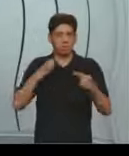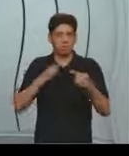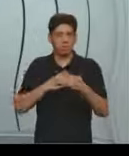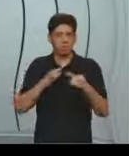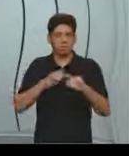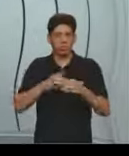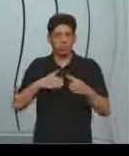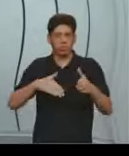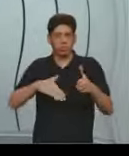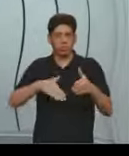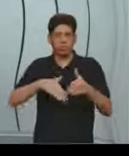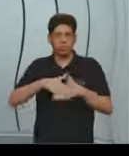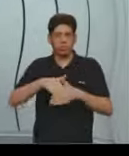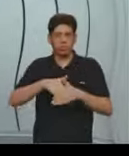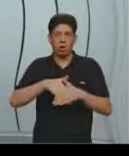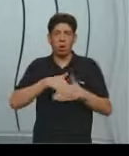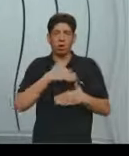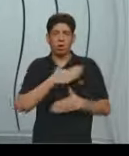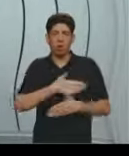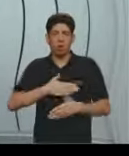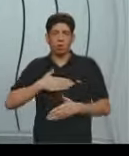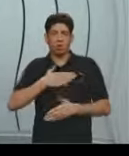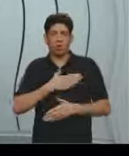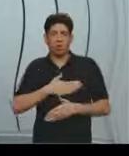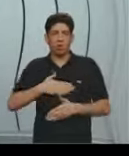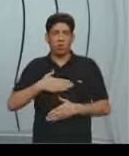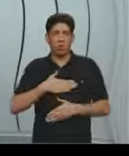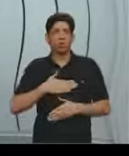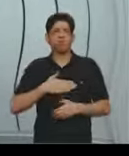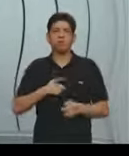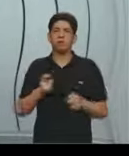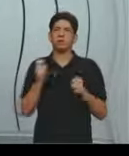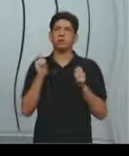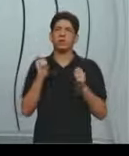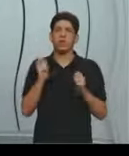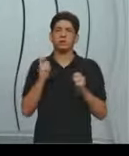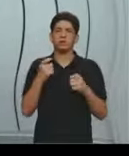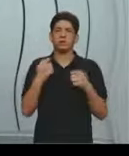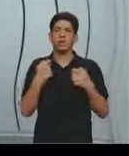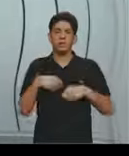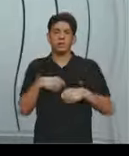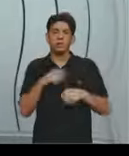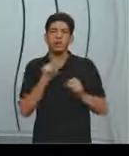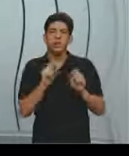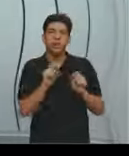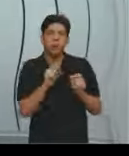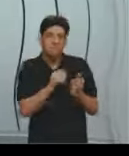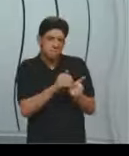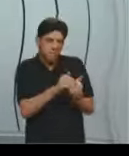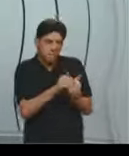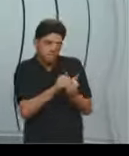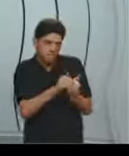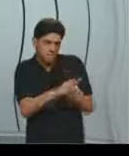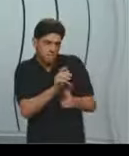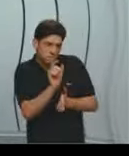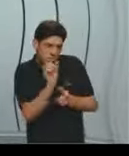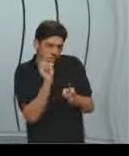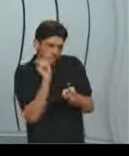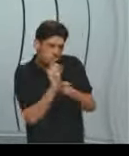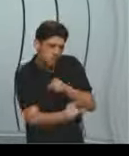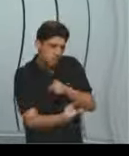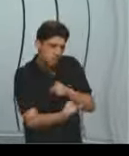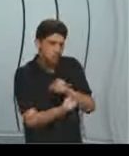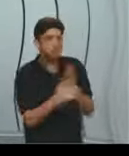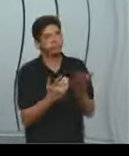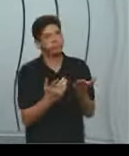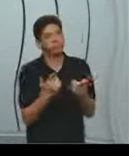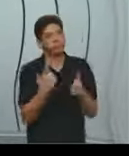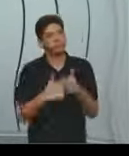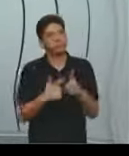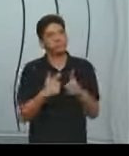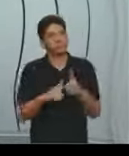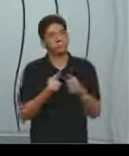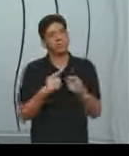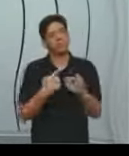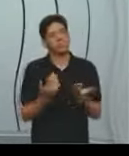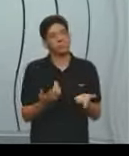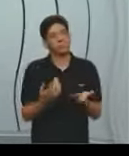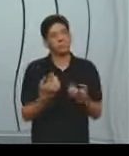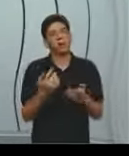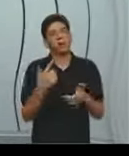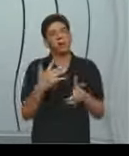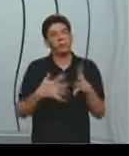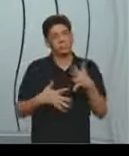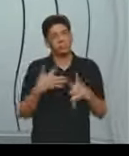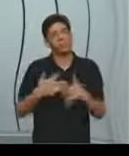fato da pessoa tão funcionamento ela tô sempre último diferente eu tenho que eliminar ela a isso já é A negação isso destrói futebol